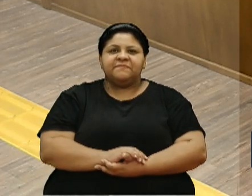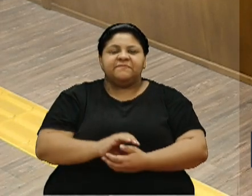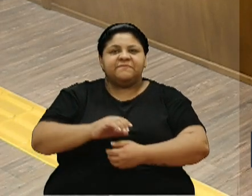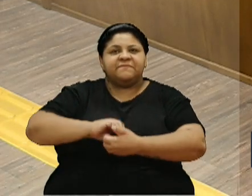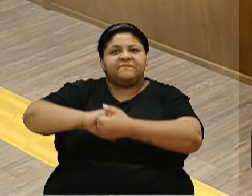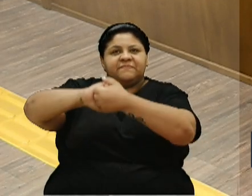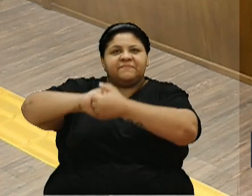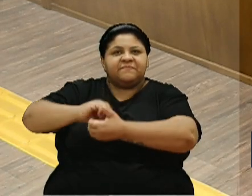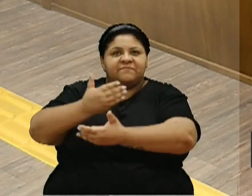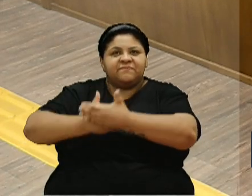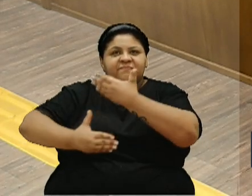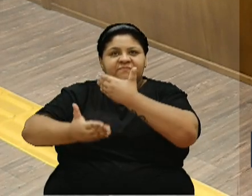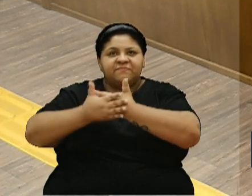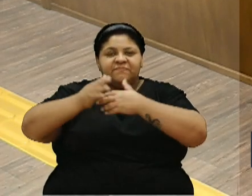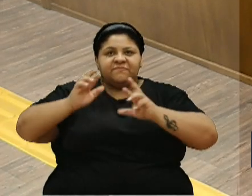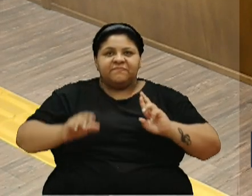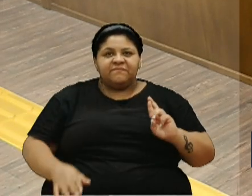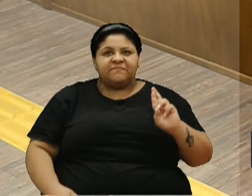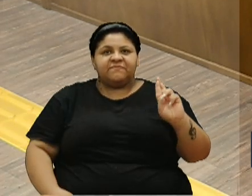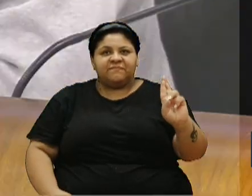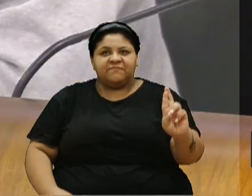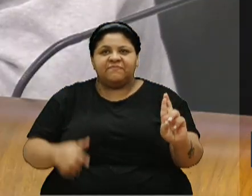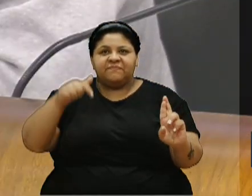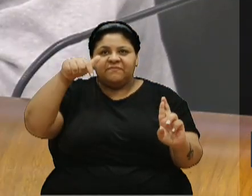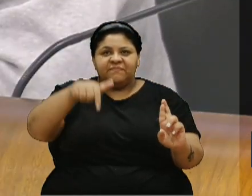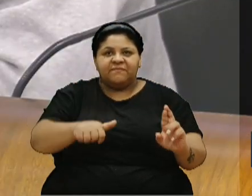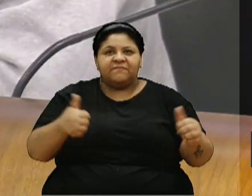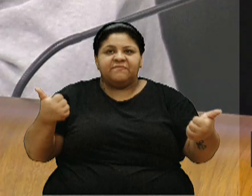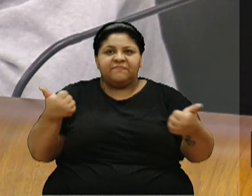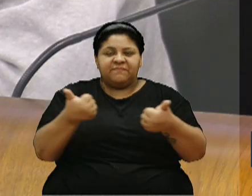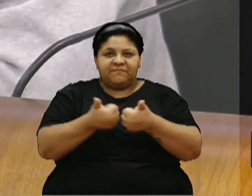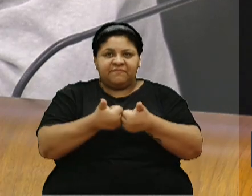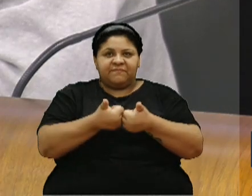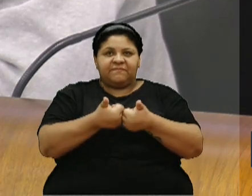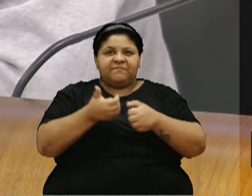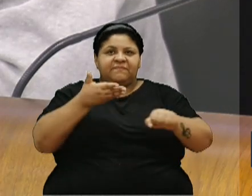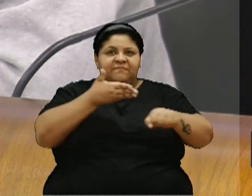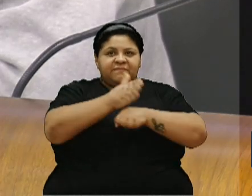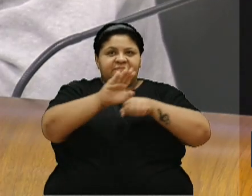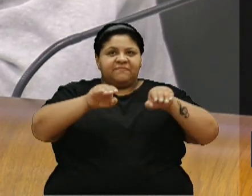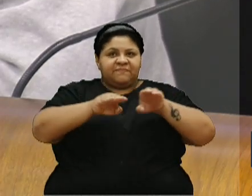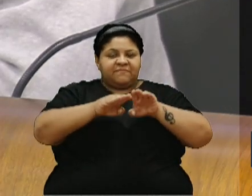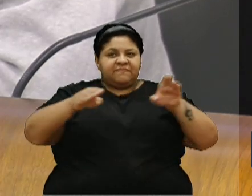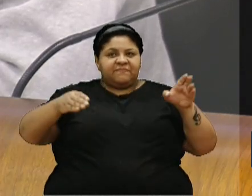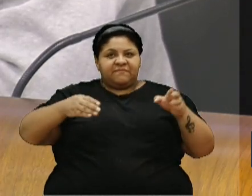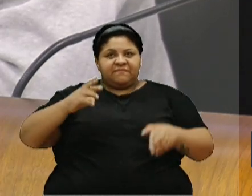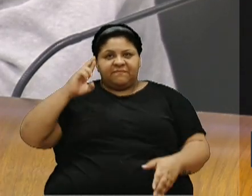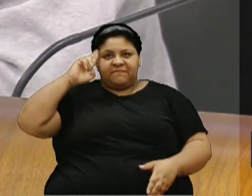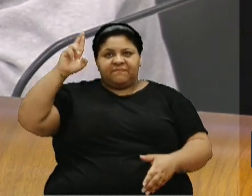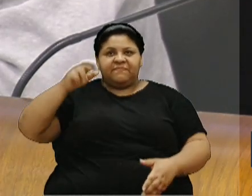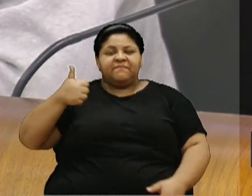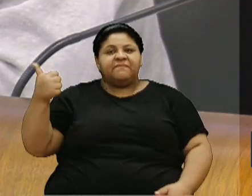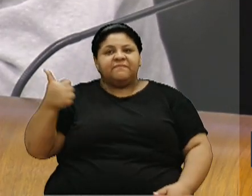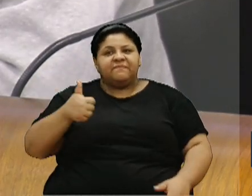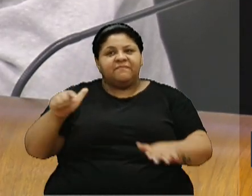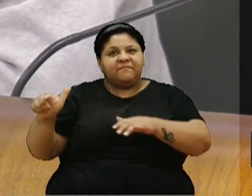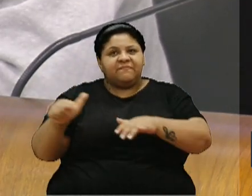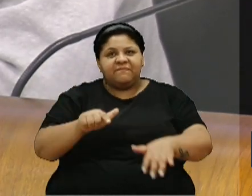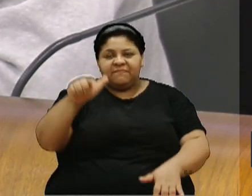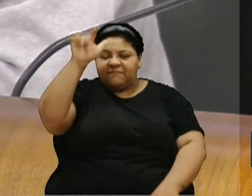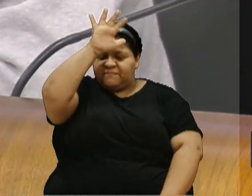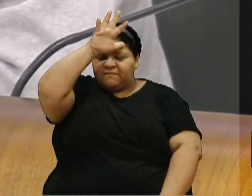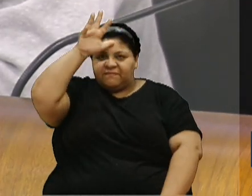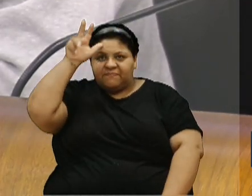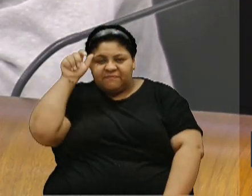Cumprimento também todas as representações que estão aqui compondo esta mesa, né, nessa abertura da primeira Semana